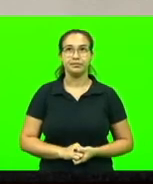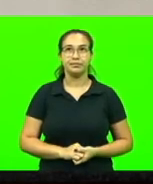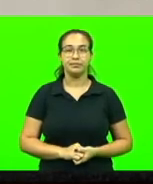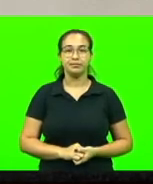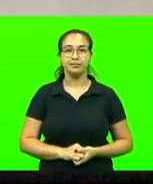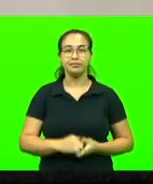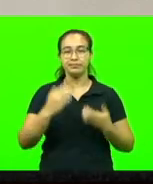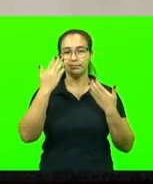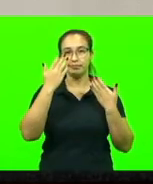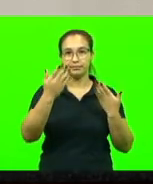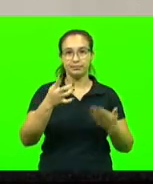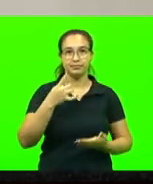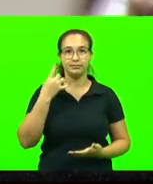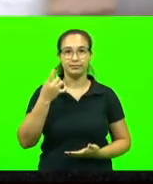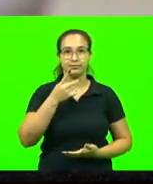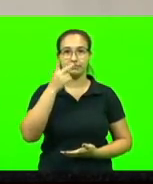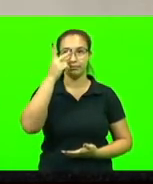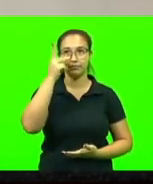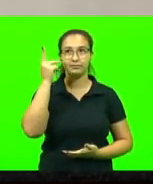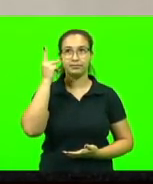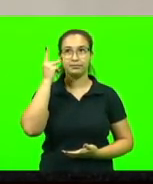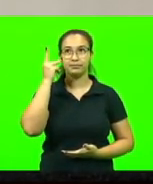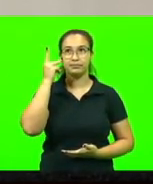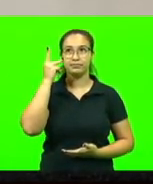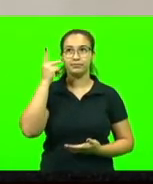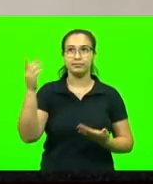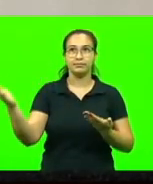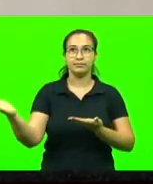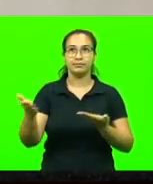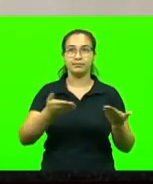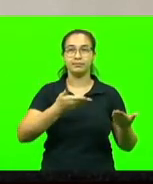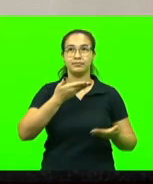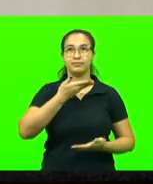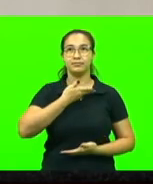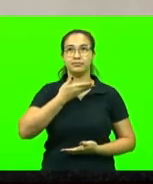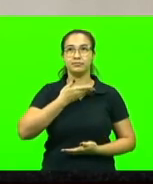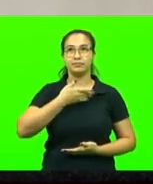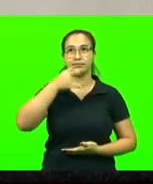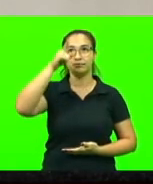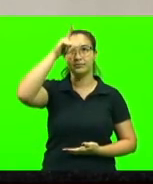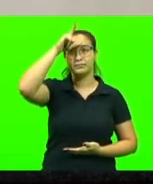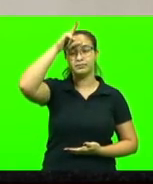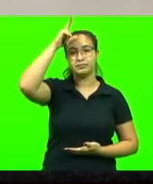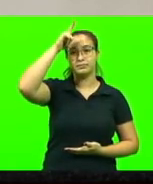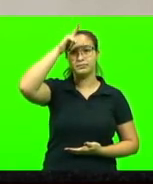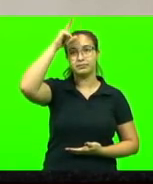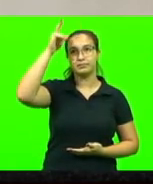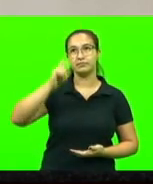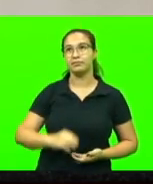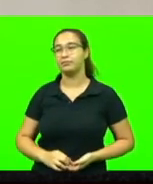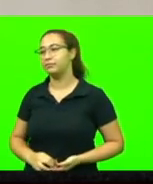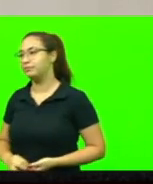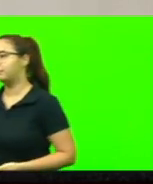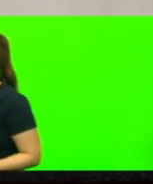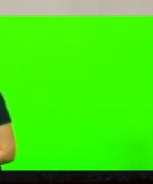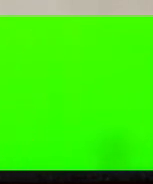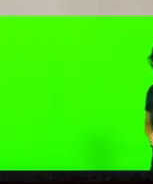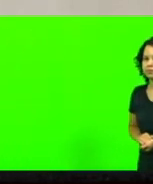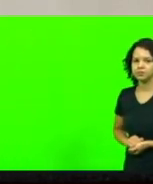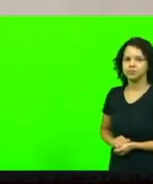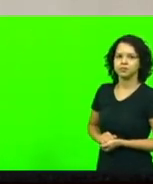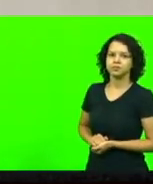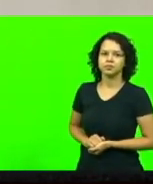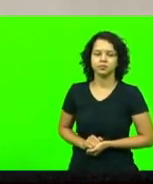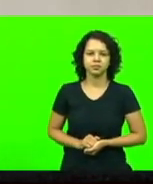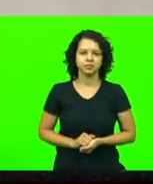Obrigado, deputada Paulinha. Com a palavra, colega deputado Sargento Lima. Vossa Excelência,